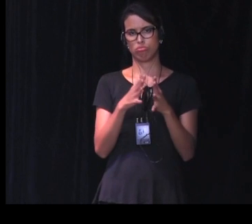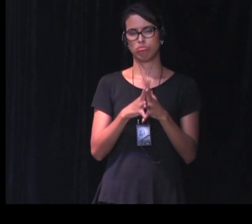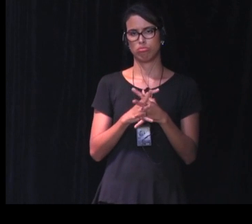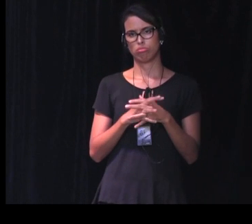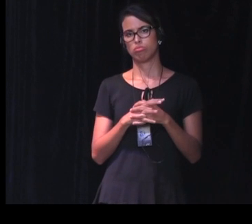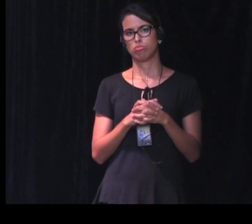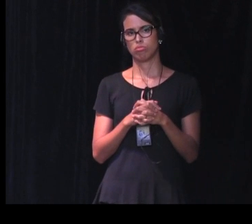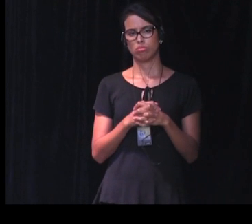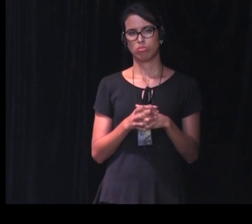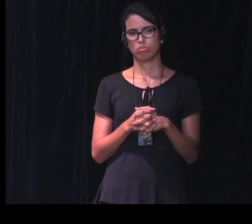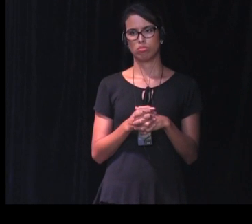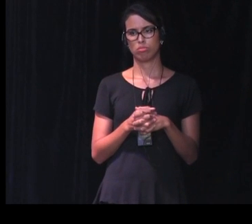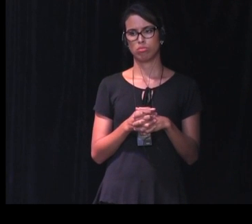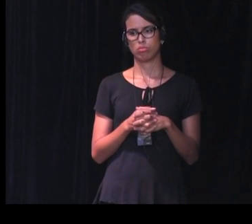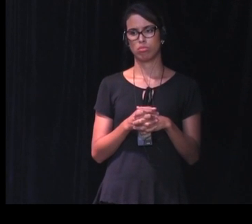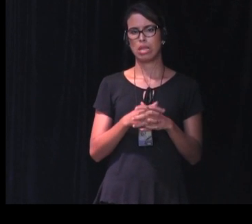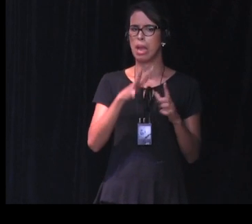grande tamanho